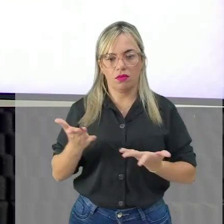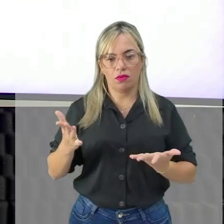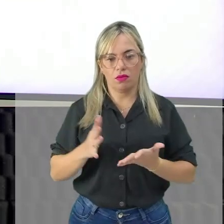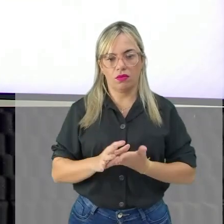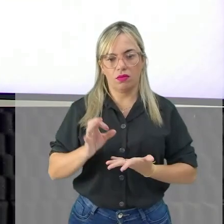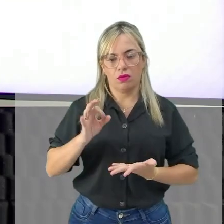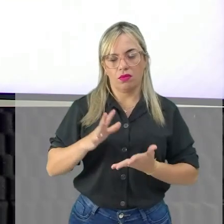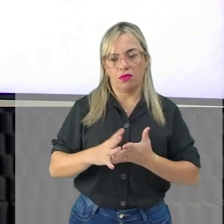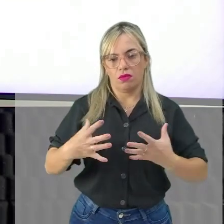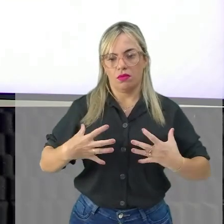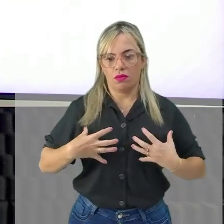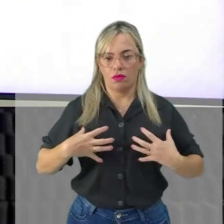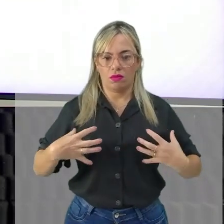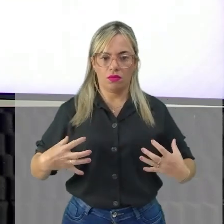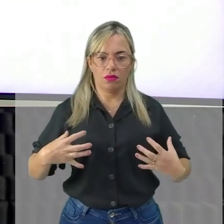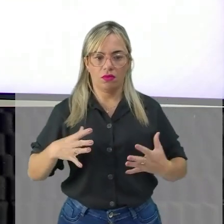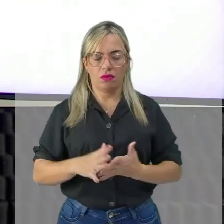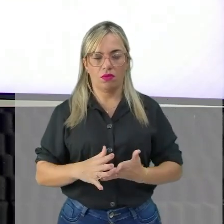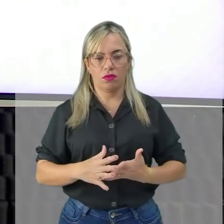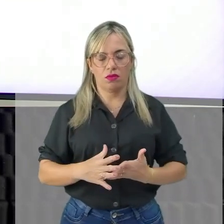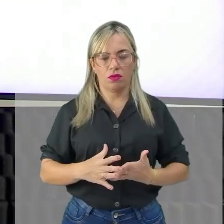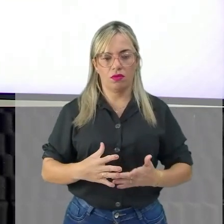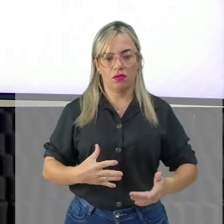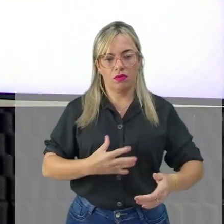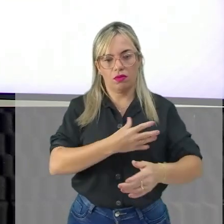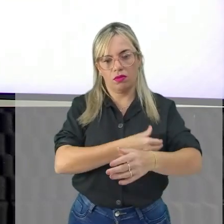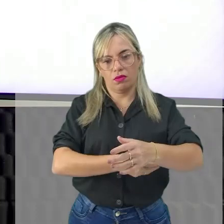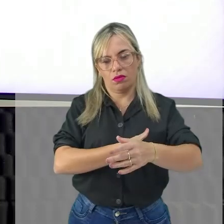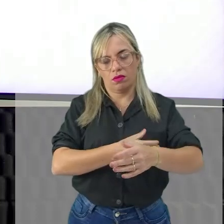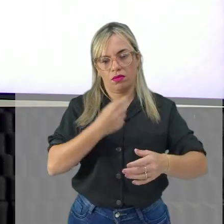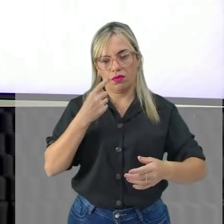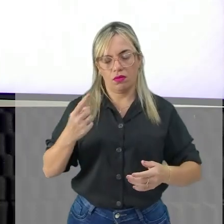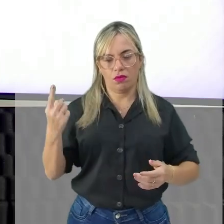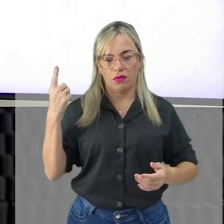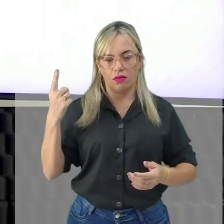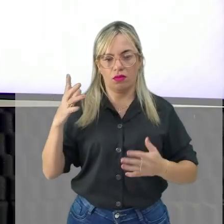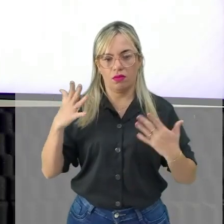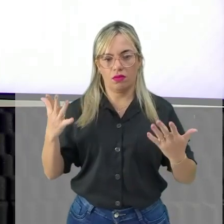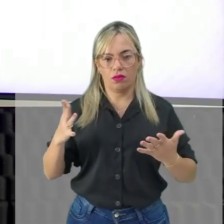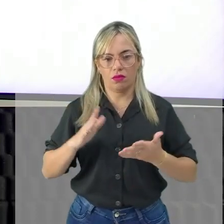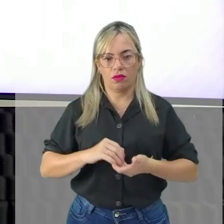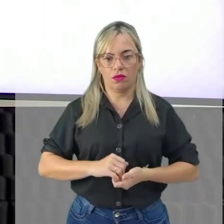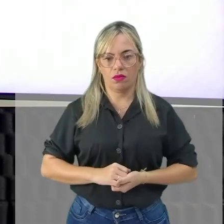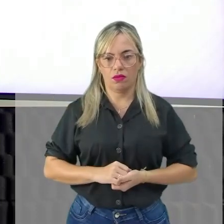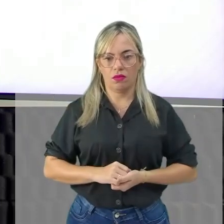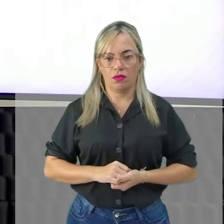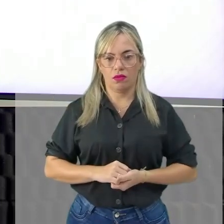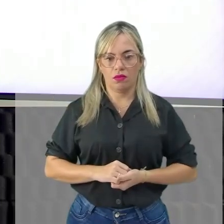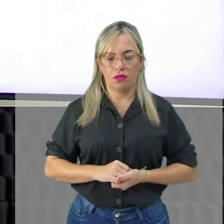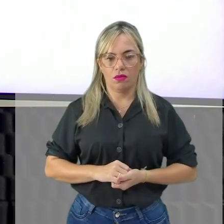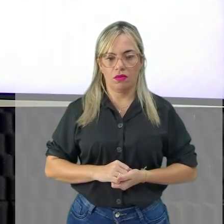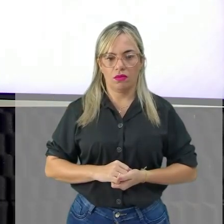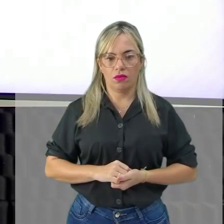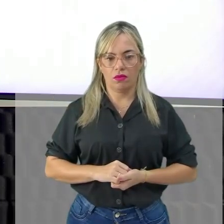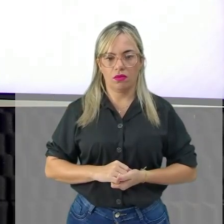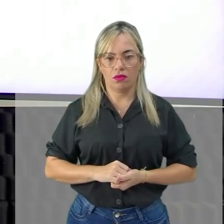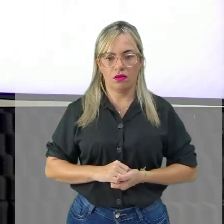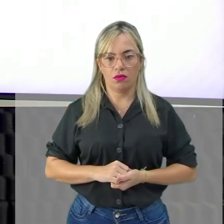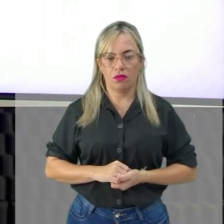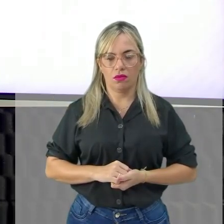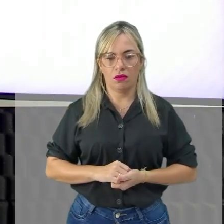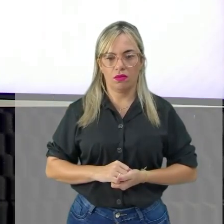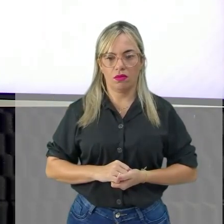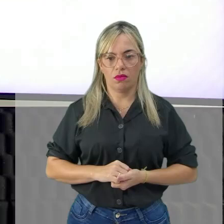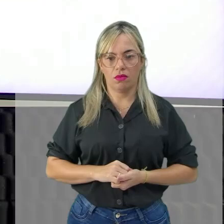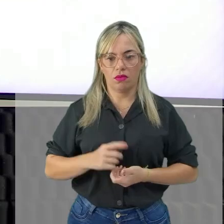dos seios, dos pelos púbicos axilares é iniciado entre 11 e 12 anos. E entre 13 e 14 anos,